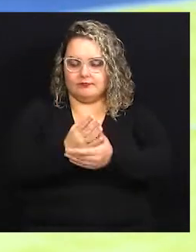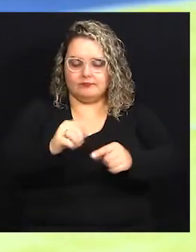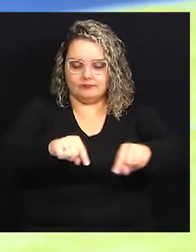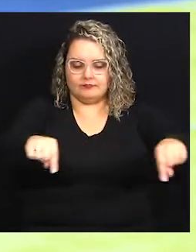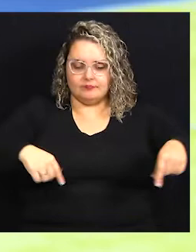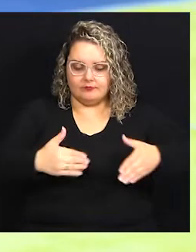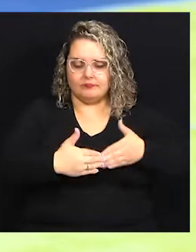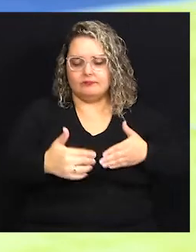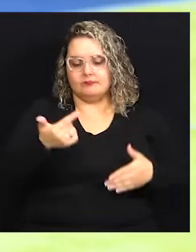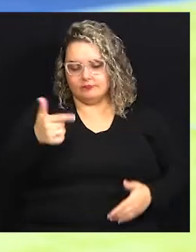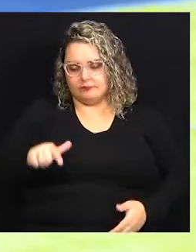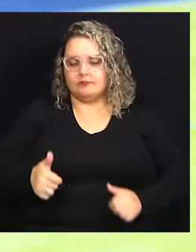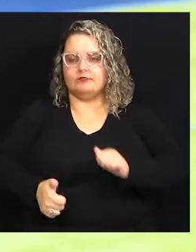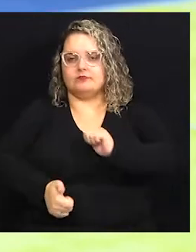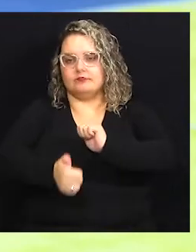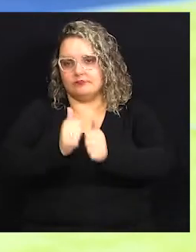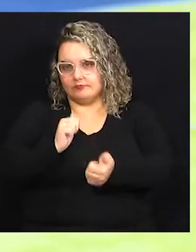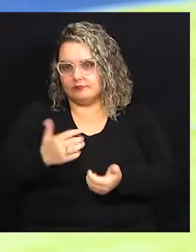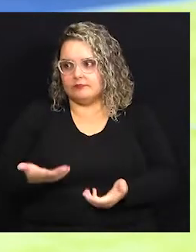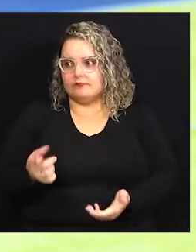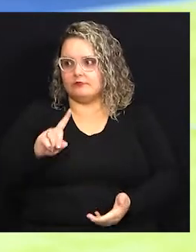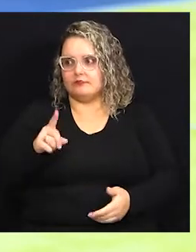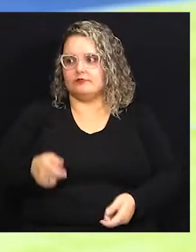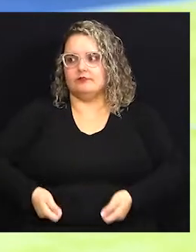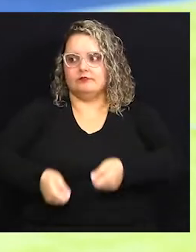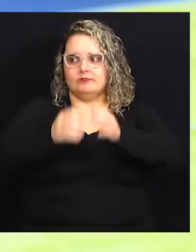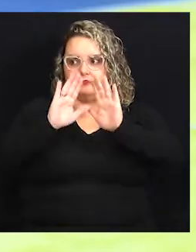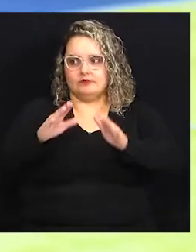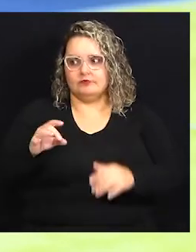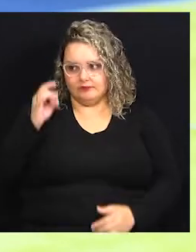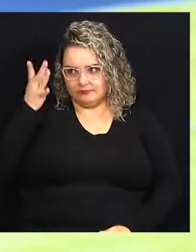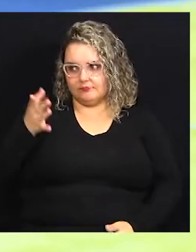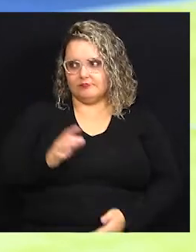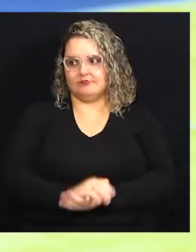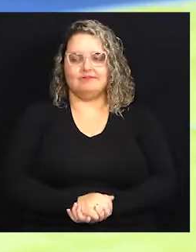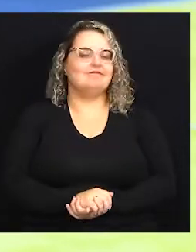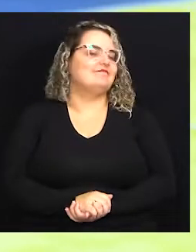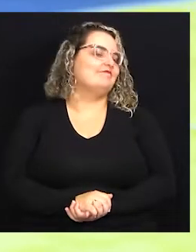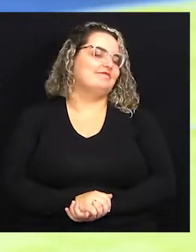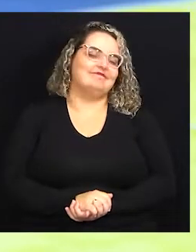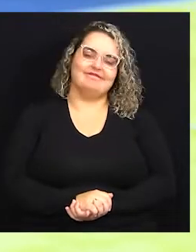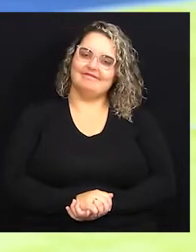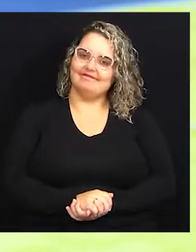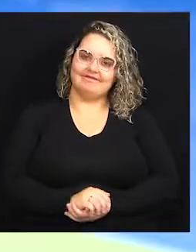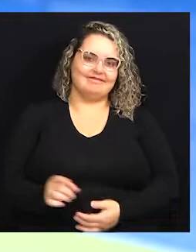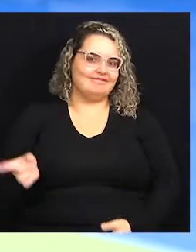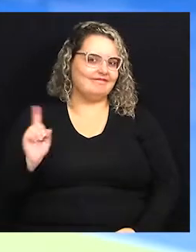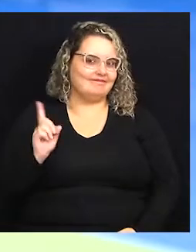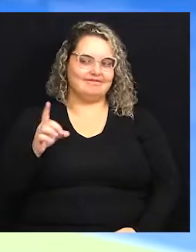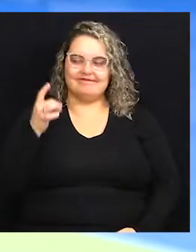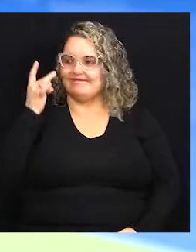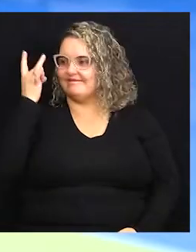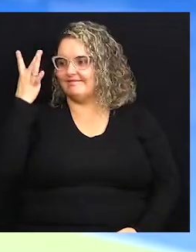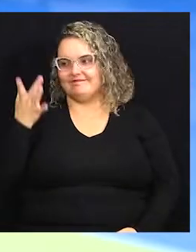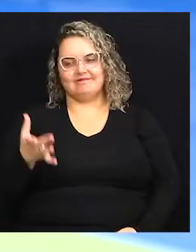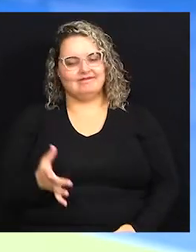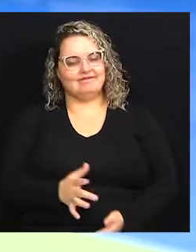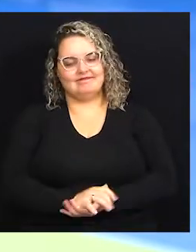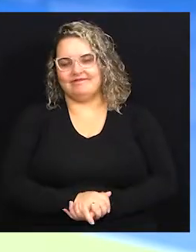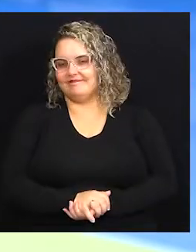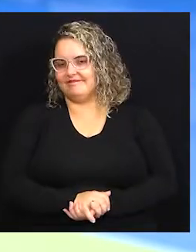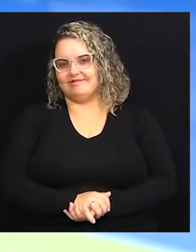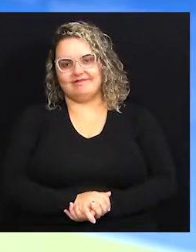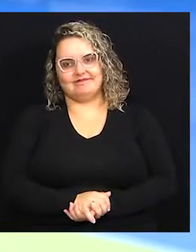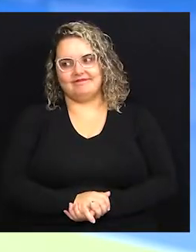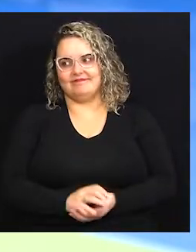no esporte ainda, mas não jogar mais, foi fácil? Não foi fácil. Não foi fácil, porque o